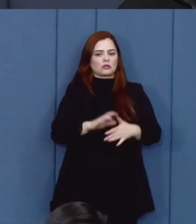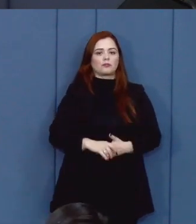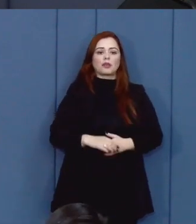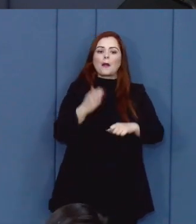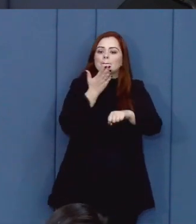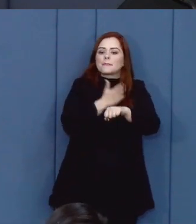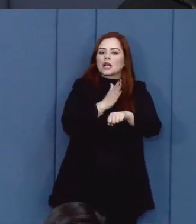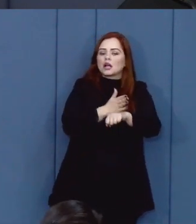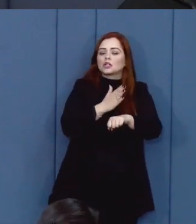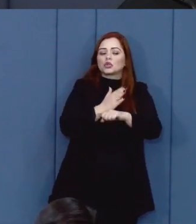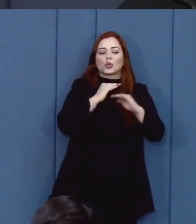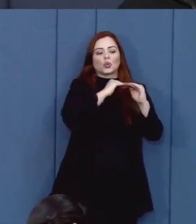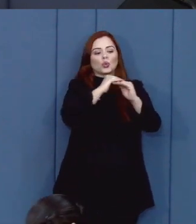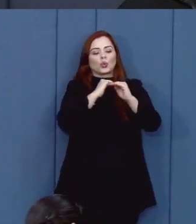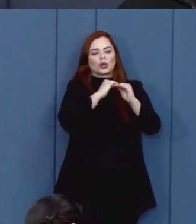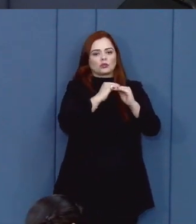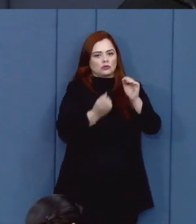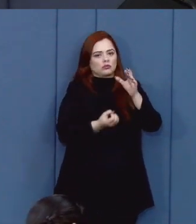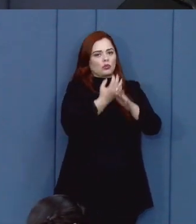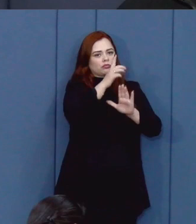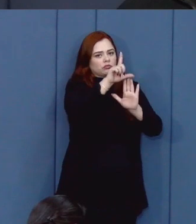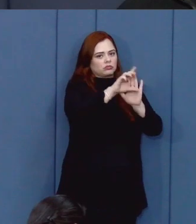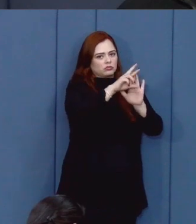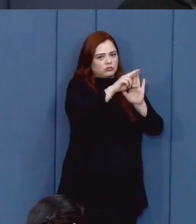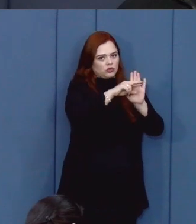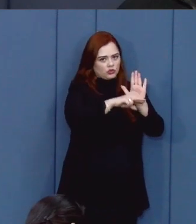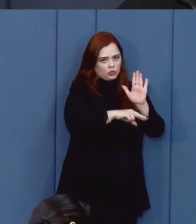práticas de padrões e diretrizes.